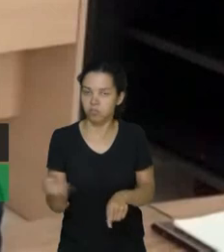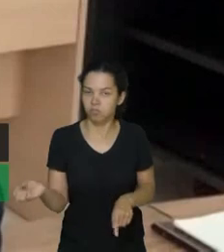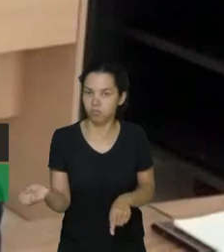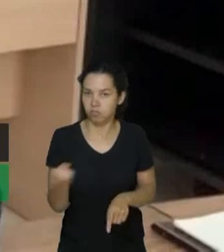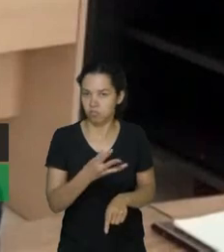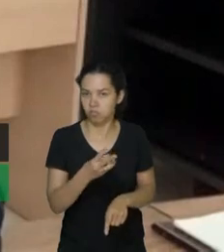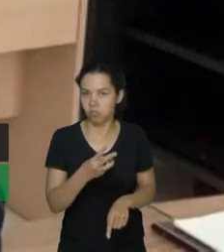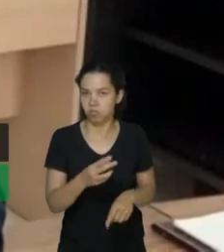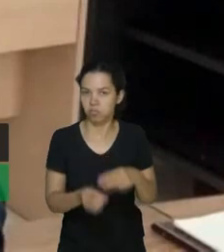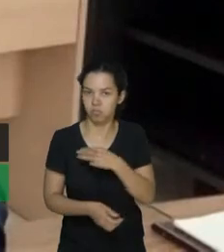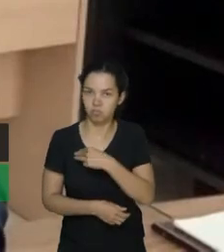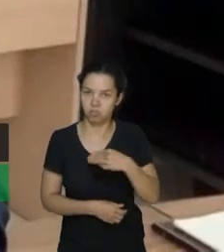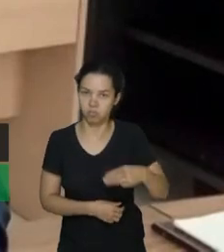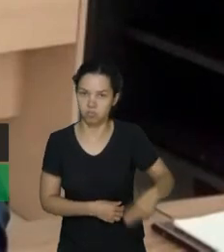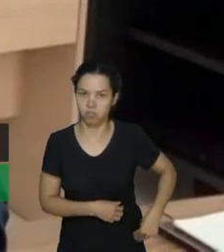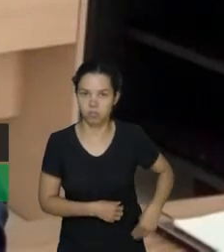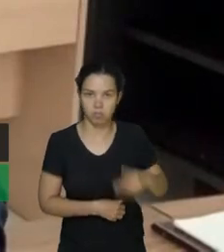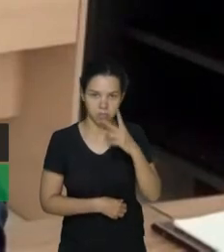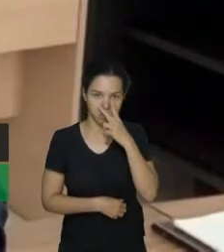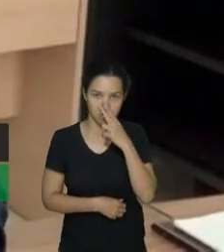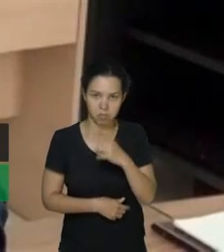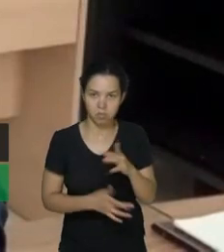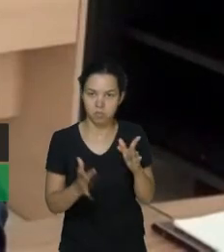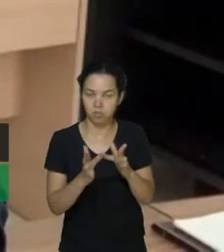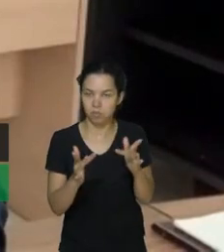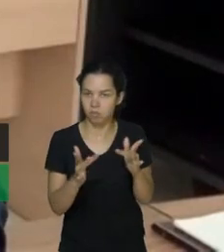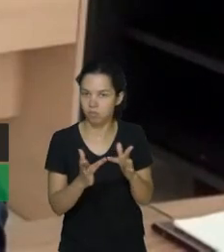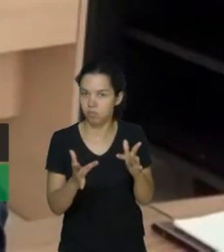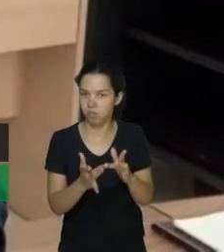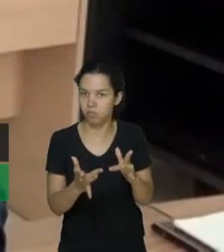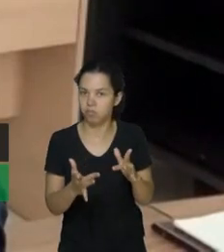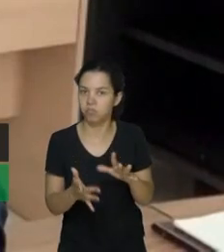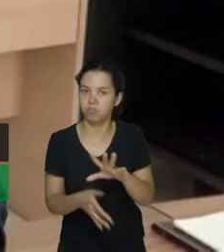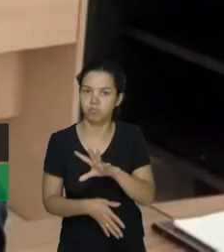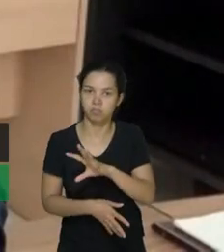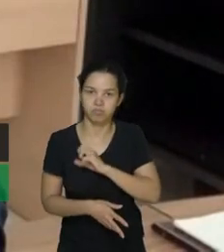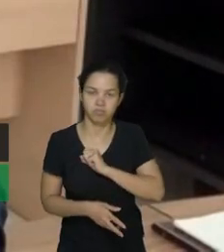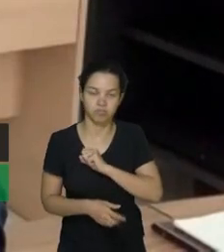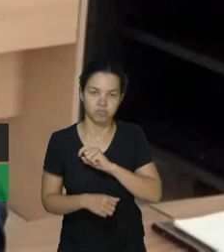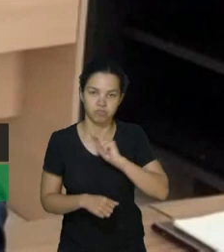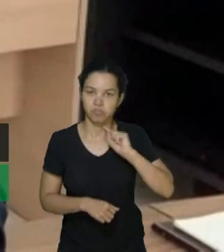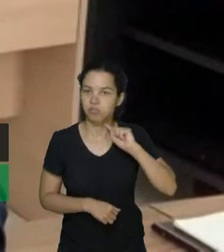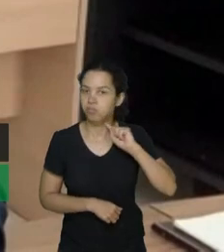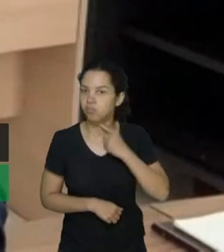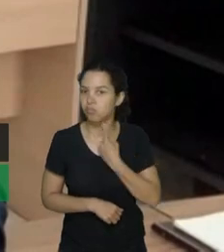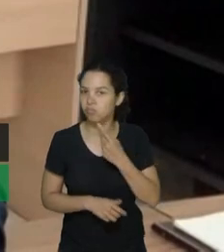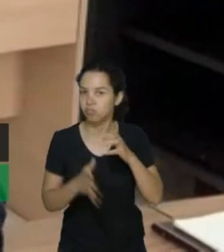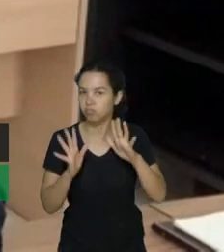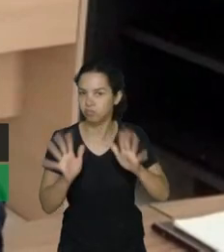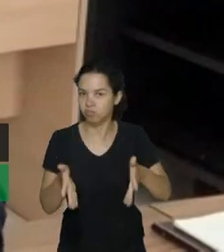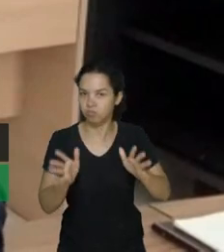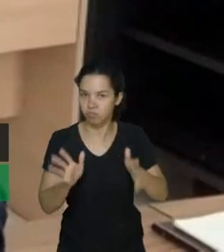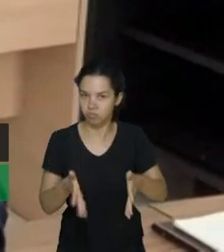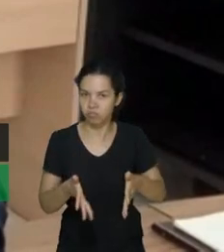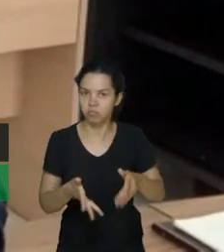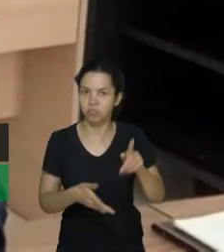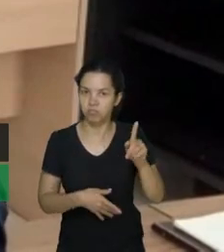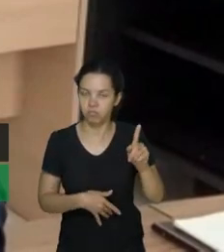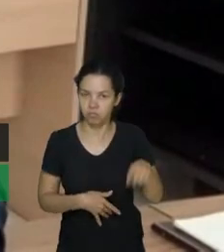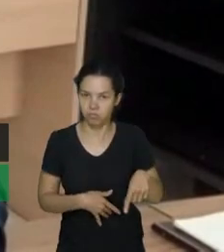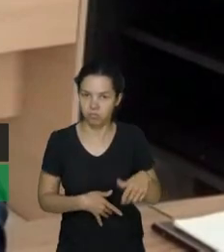já se contaminou com os seus amigos lá da corte, o terrivelmente